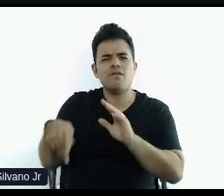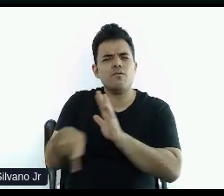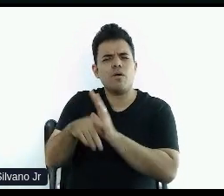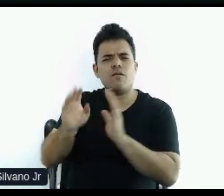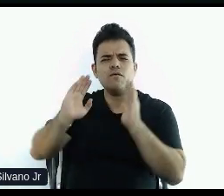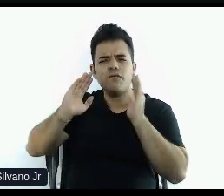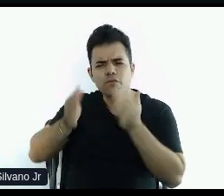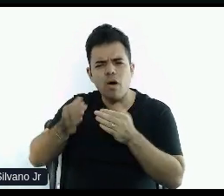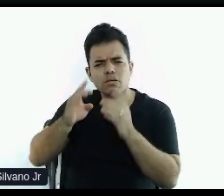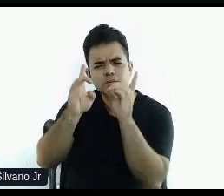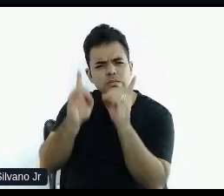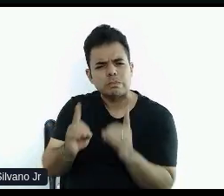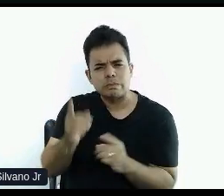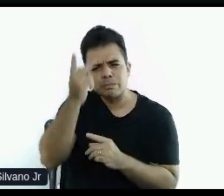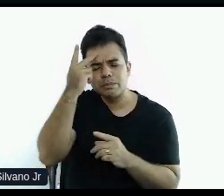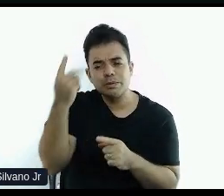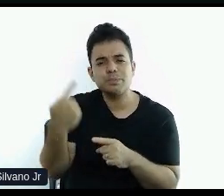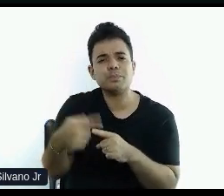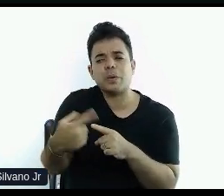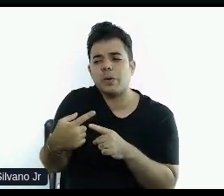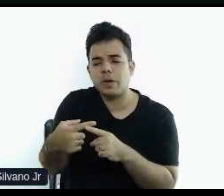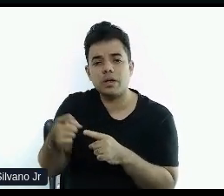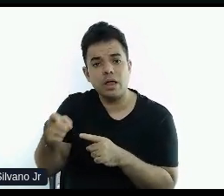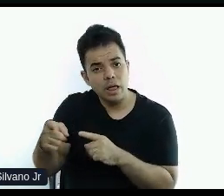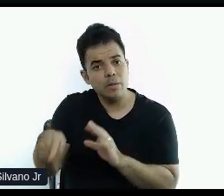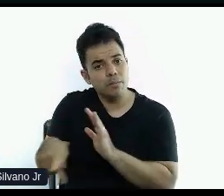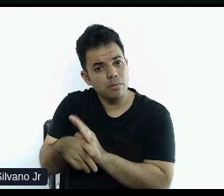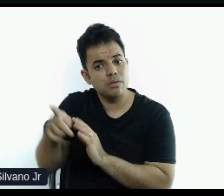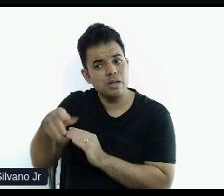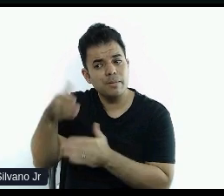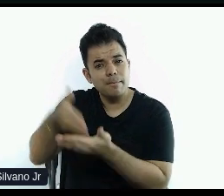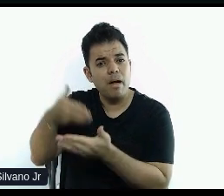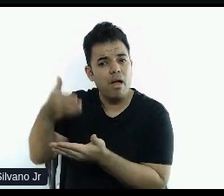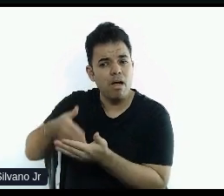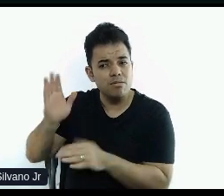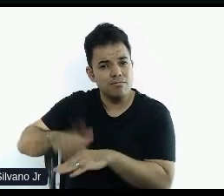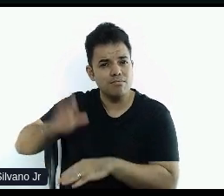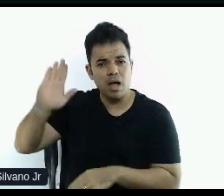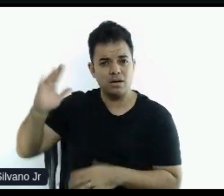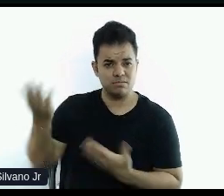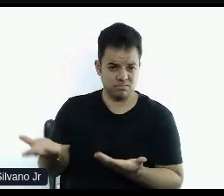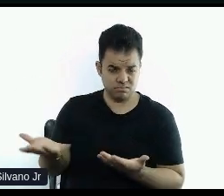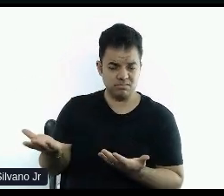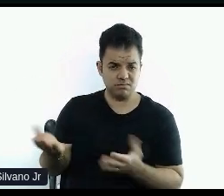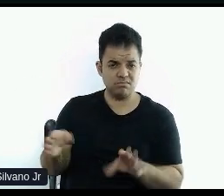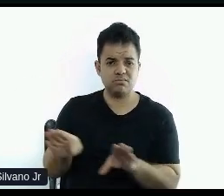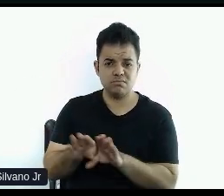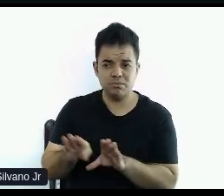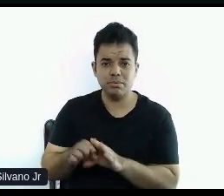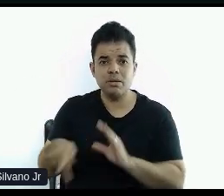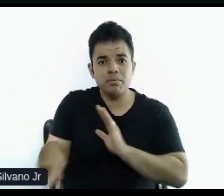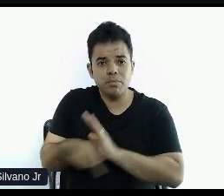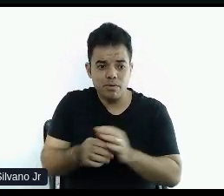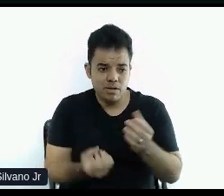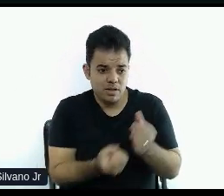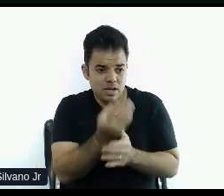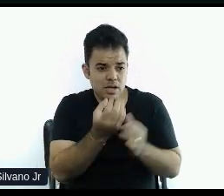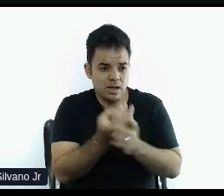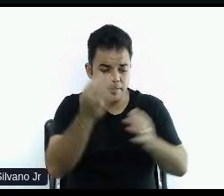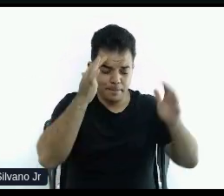que mais são afetadas pelas barreiras que a gente impõe ao construir, ao